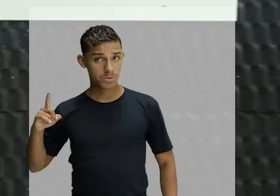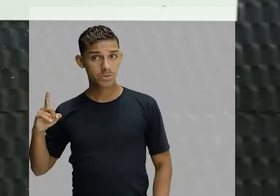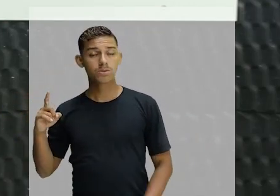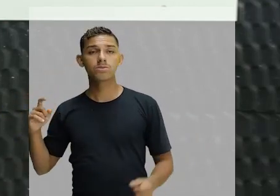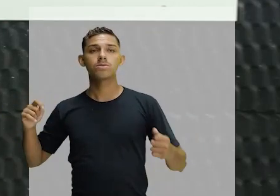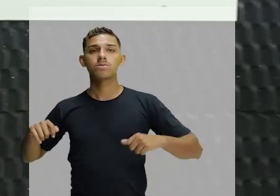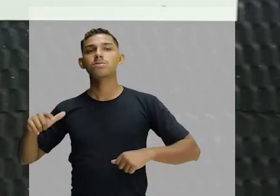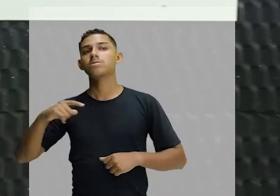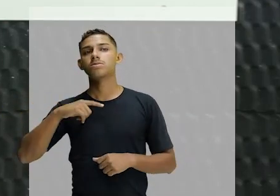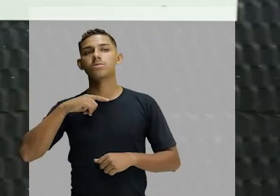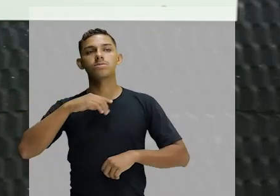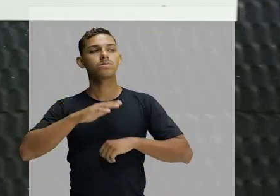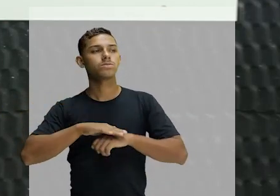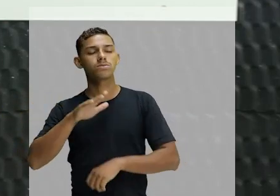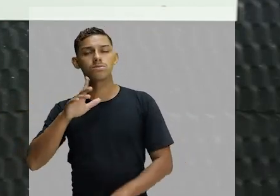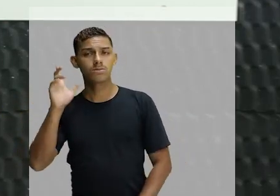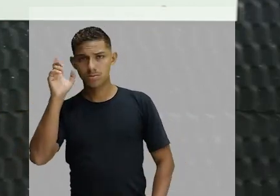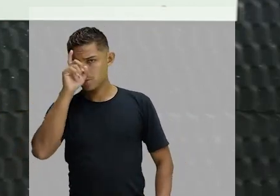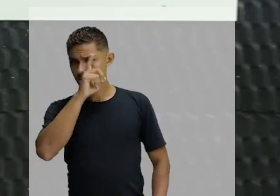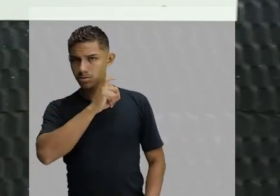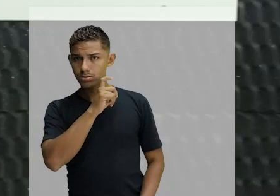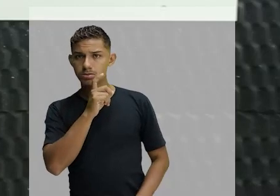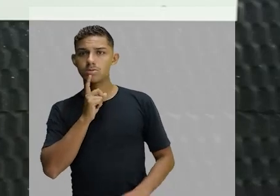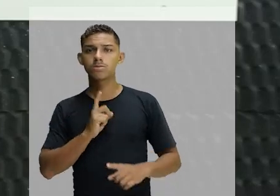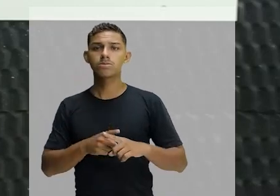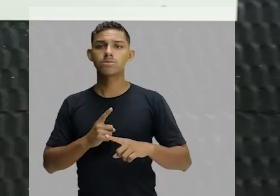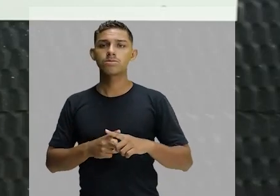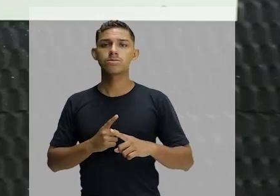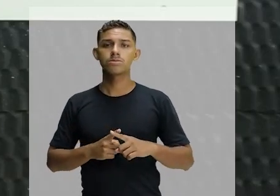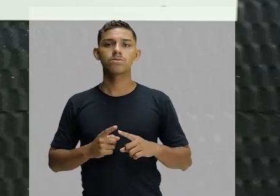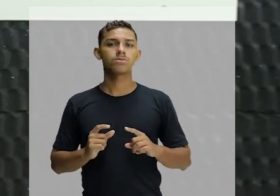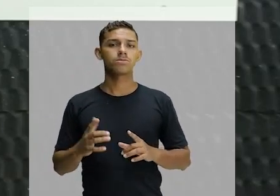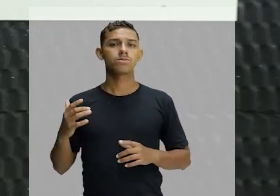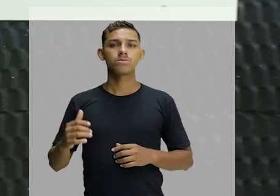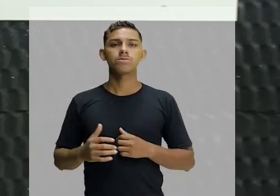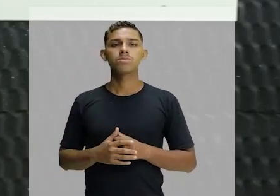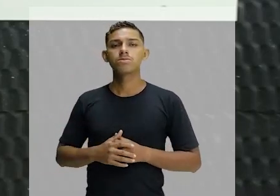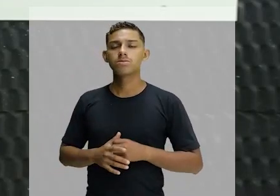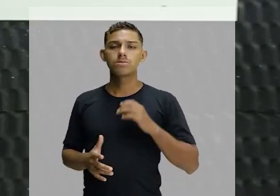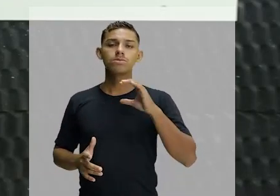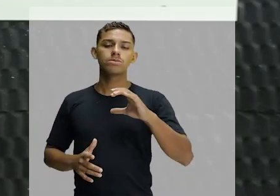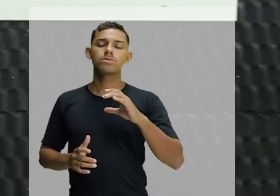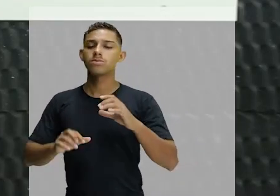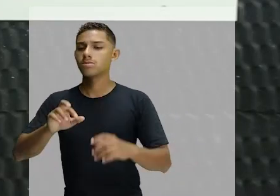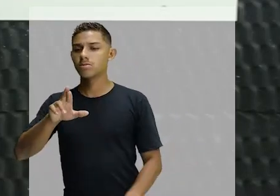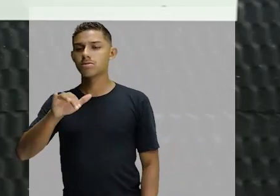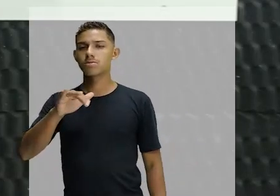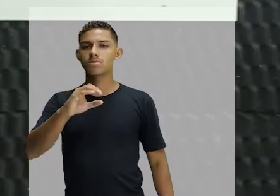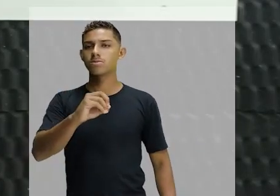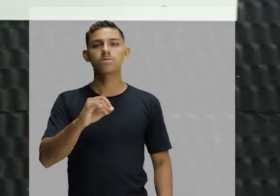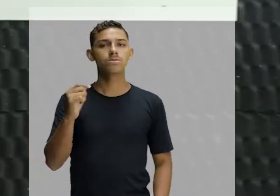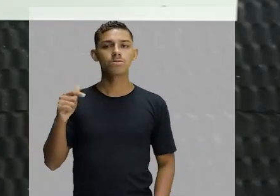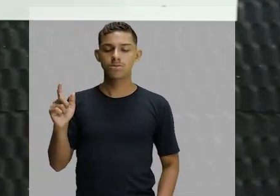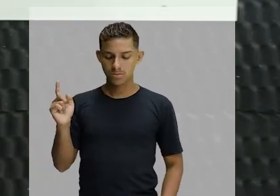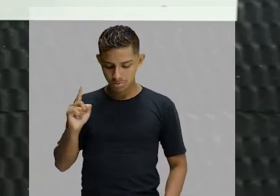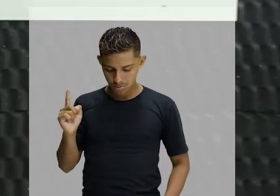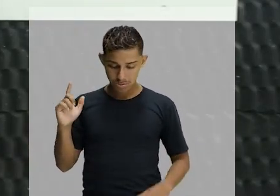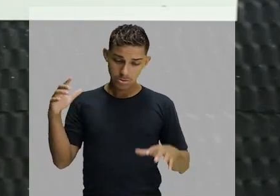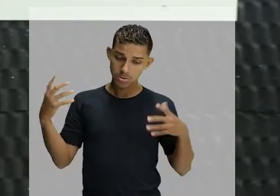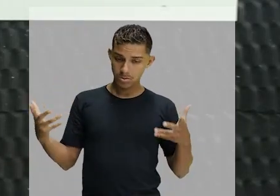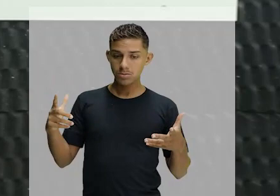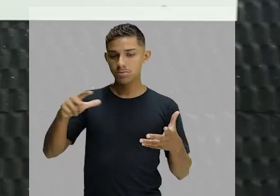eu já tive mais trabalho do que essa. Por quê? Porque nessa aqui ele me deu o centro e o raio. Aqui ele não deu o raio, mas ele me